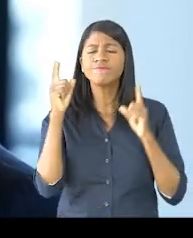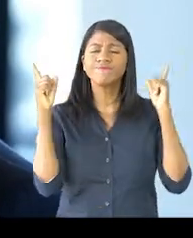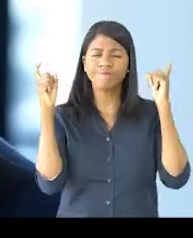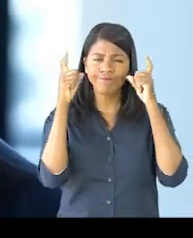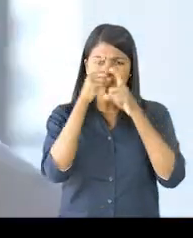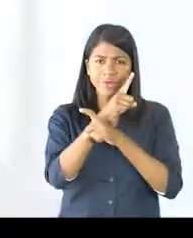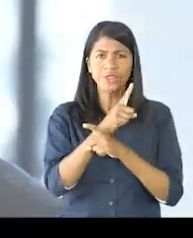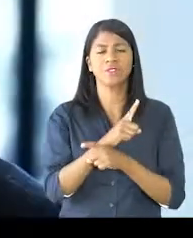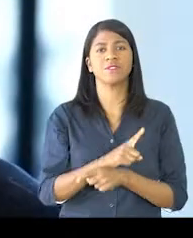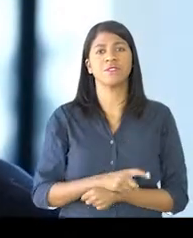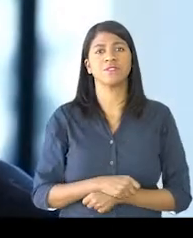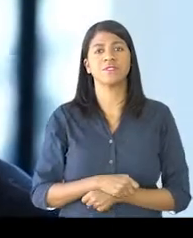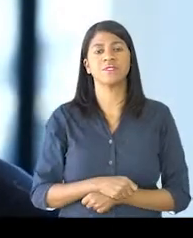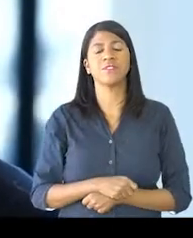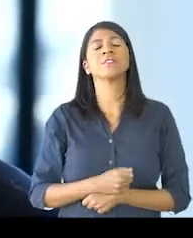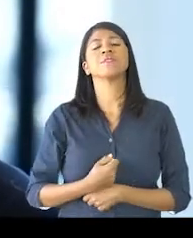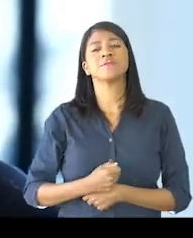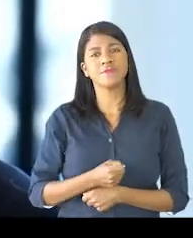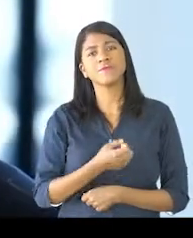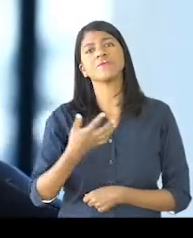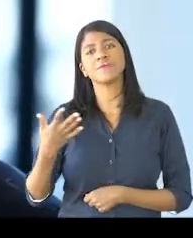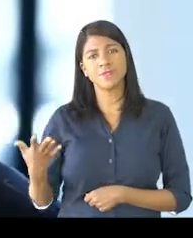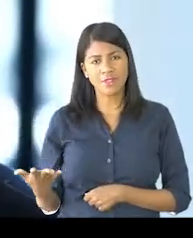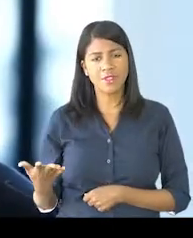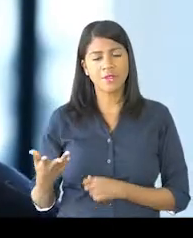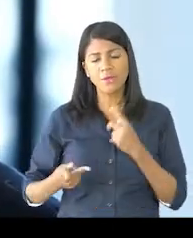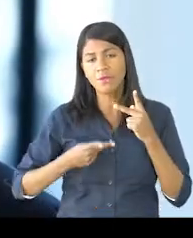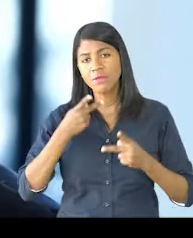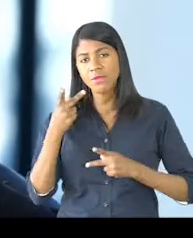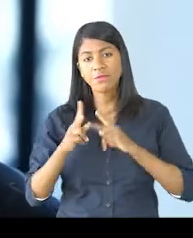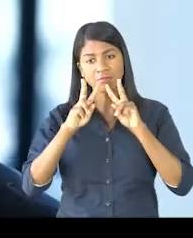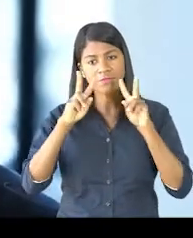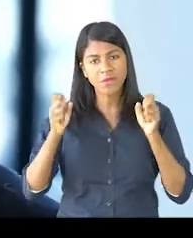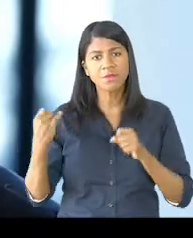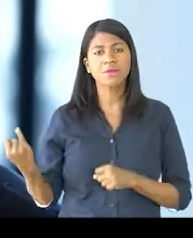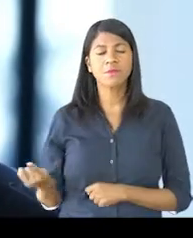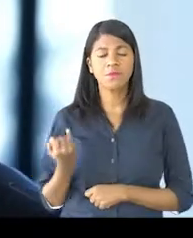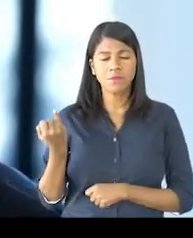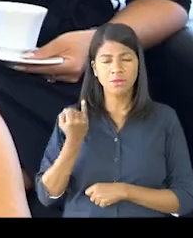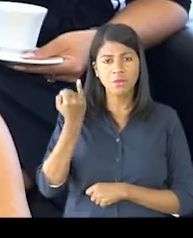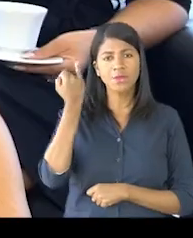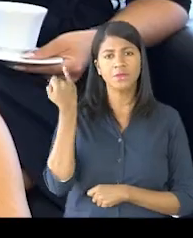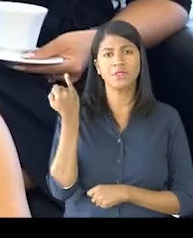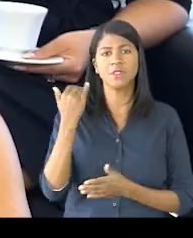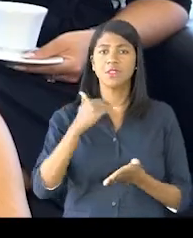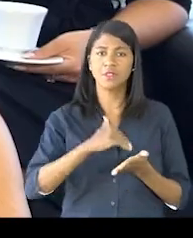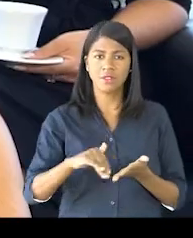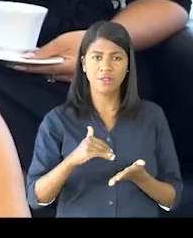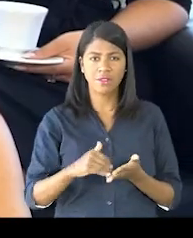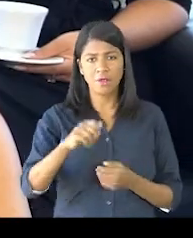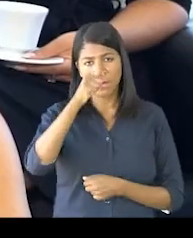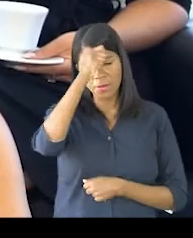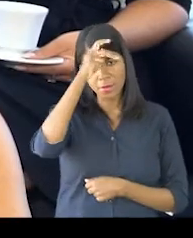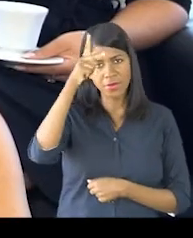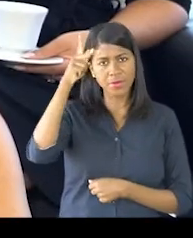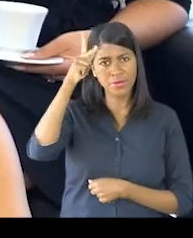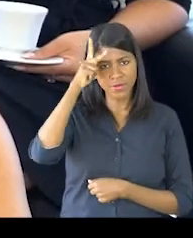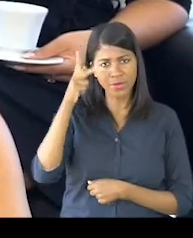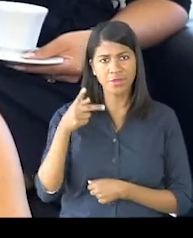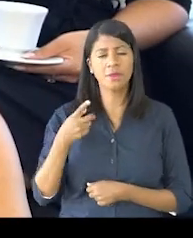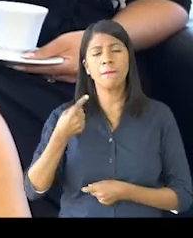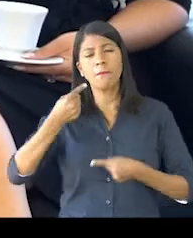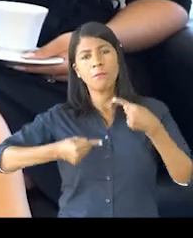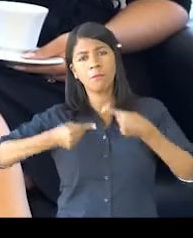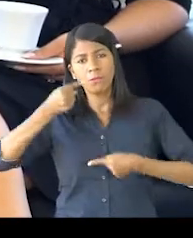de dificuldade. E nada melhor que falar sobre esse tema tão importante do que falarmos com a secretária municipal